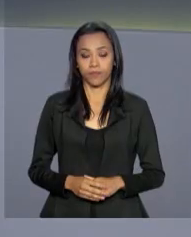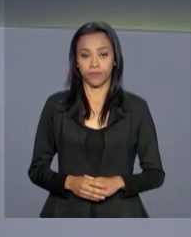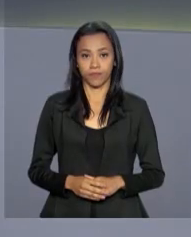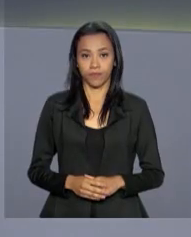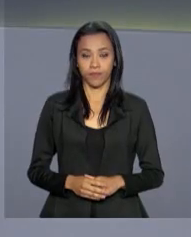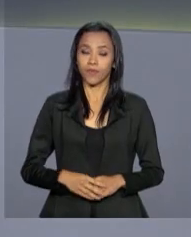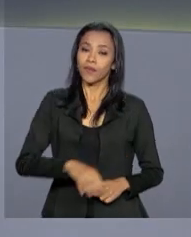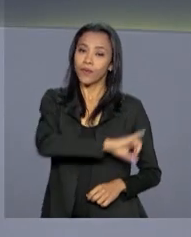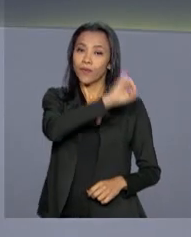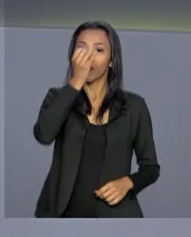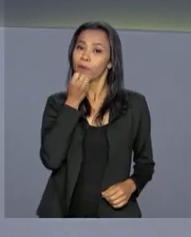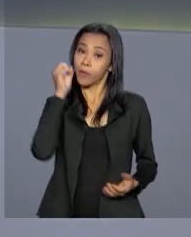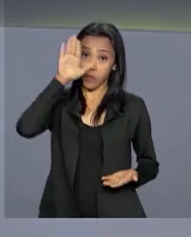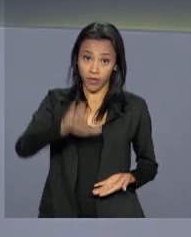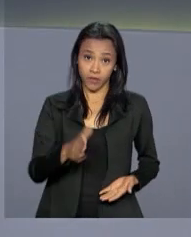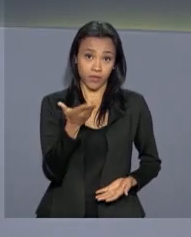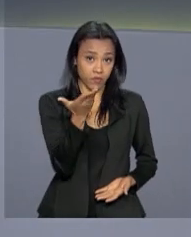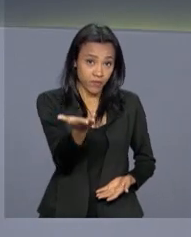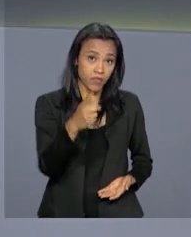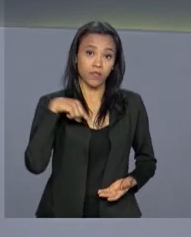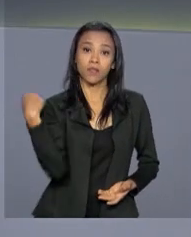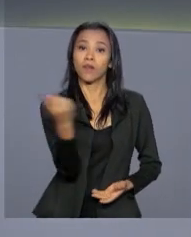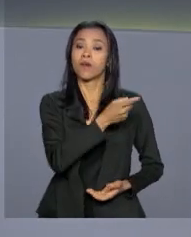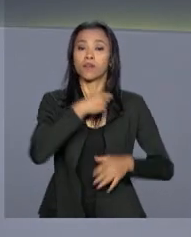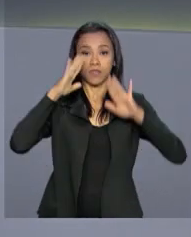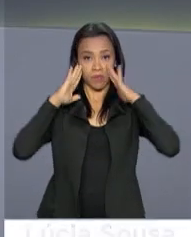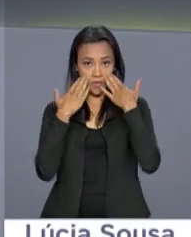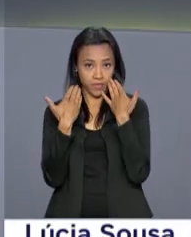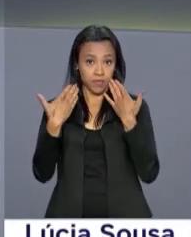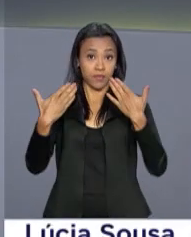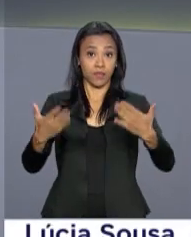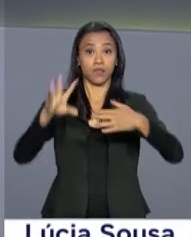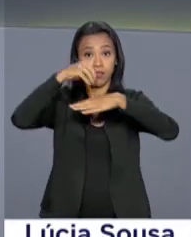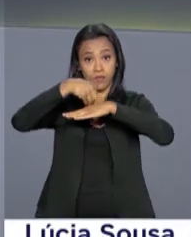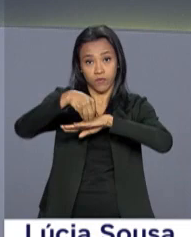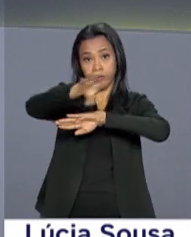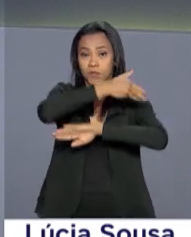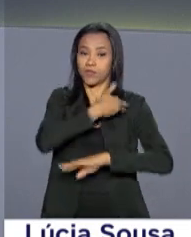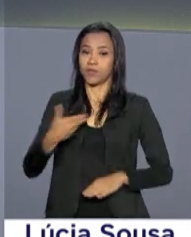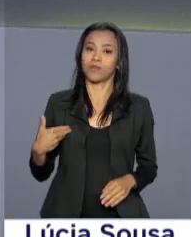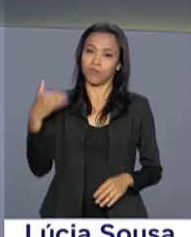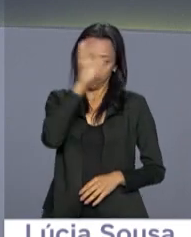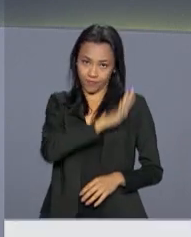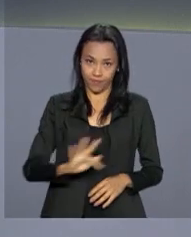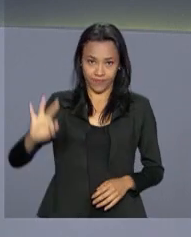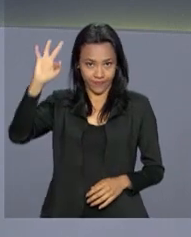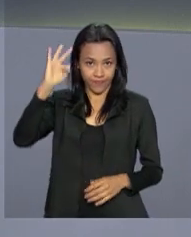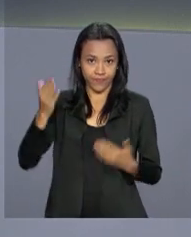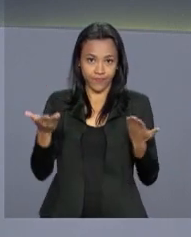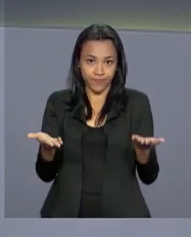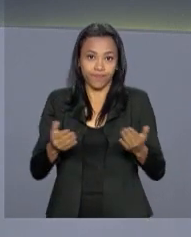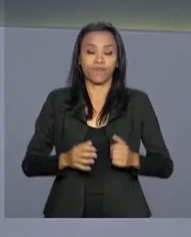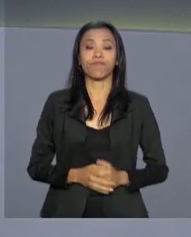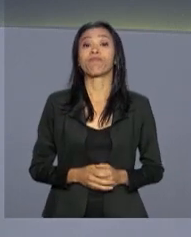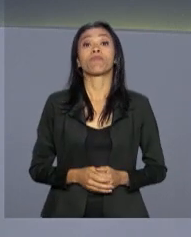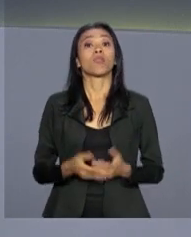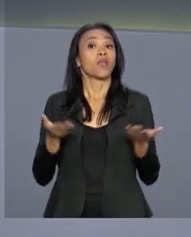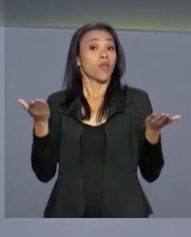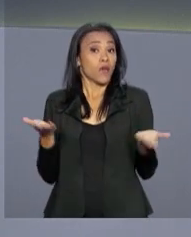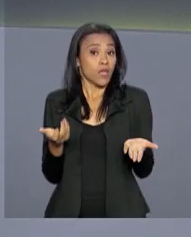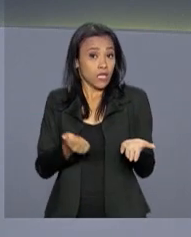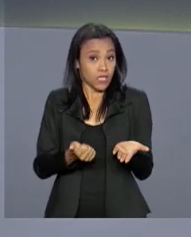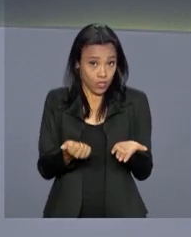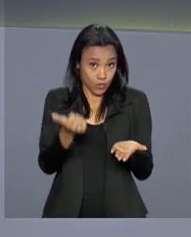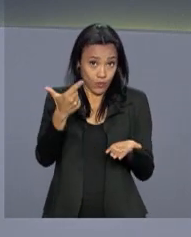olá boa tarde pra você estamos no ar com as notícias do governo federal aqui no repórter nbr a edição de meio dia